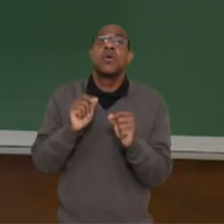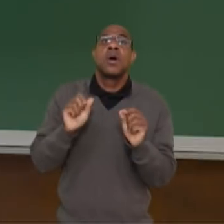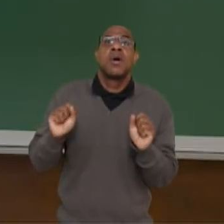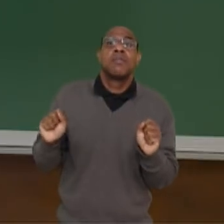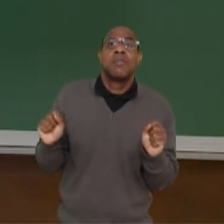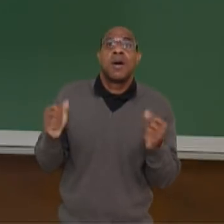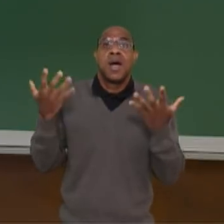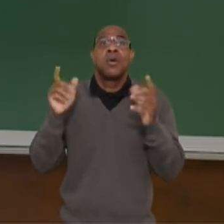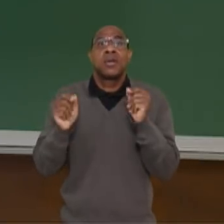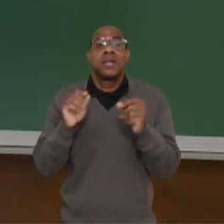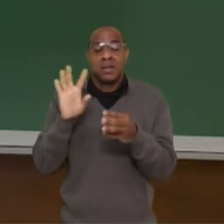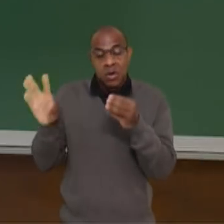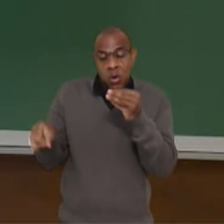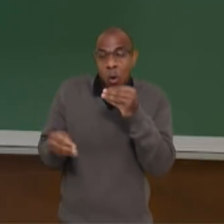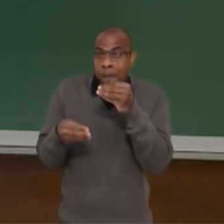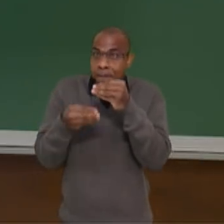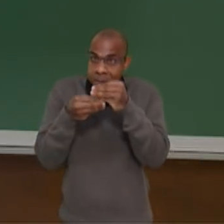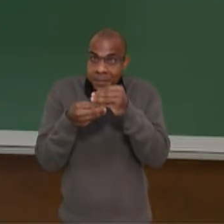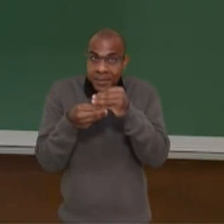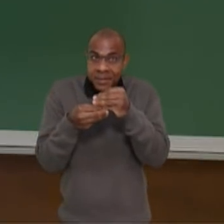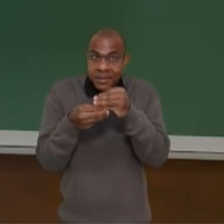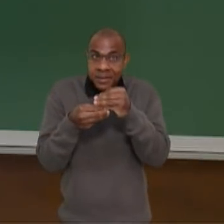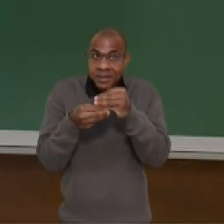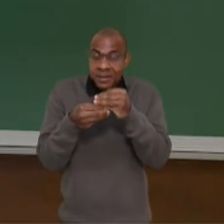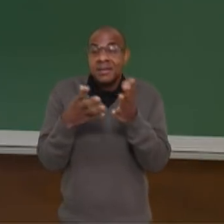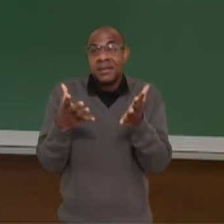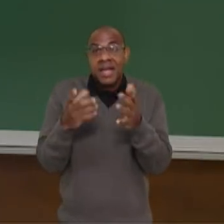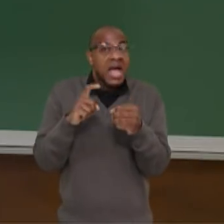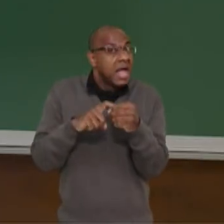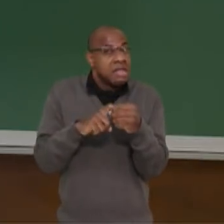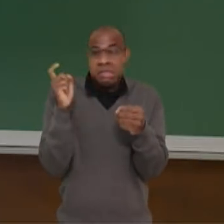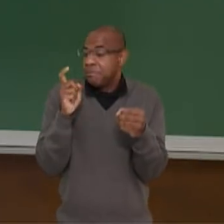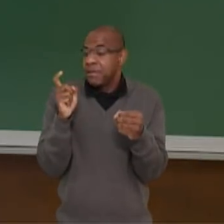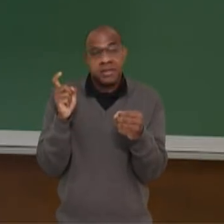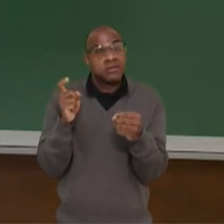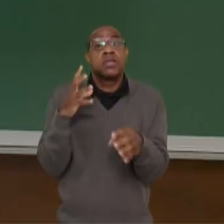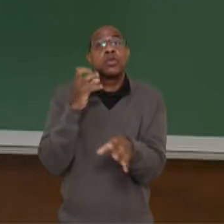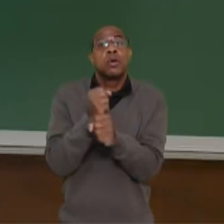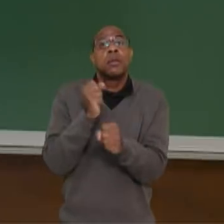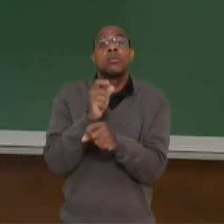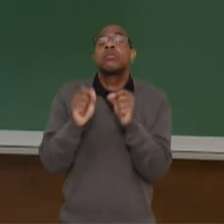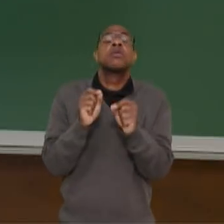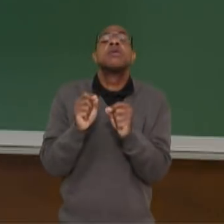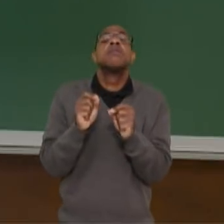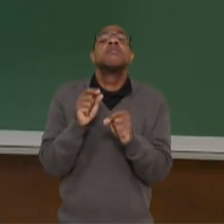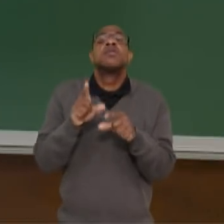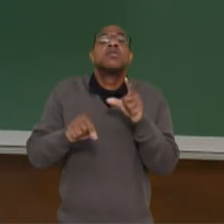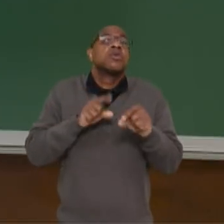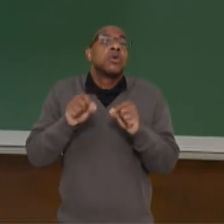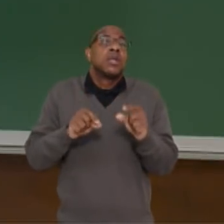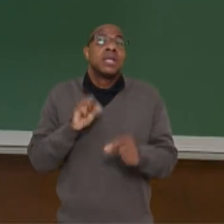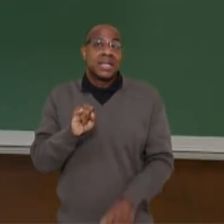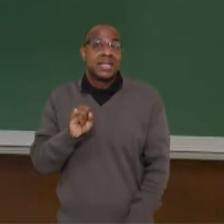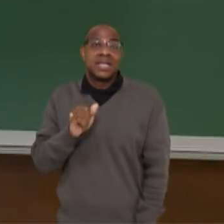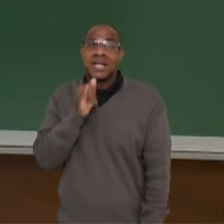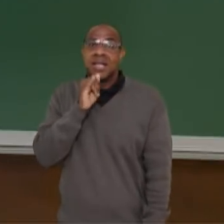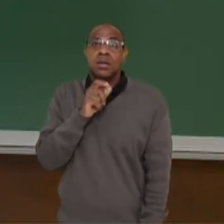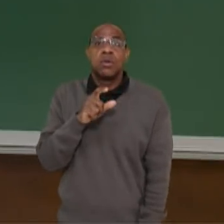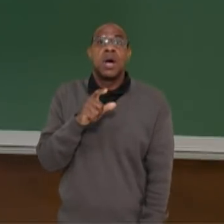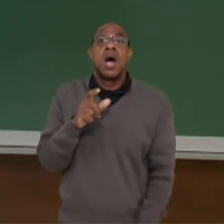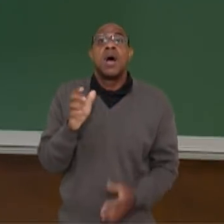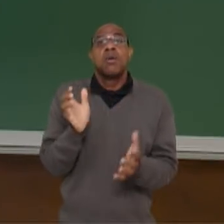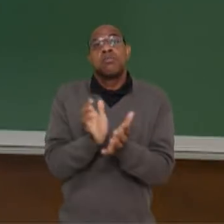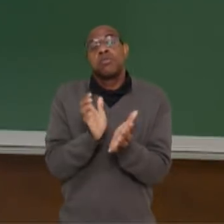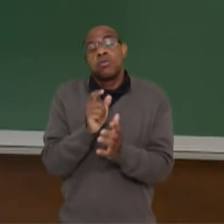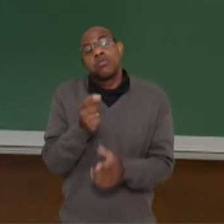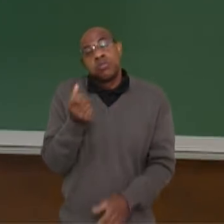eventos complementares. Ou seja, são eventos independentes e que totalizam a escolha. Por quê? Porque se eu vou escolher um aluno da sala, ou eu vou escolher um